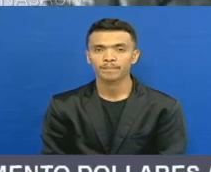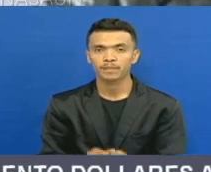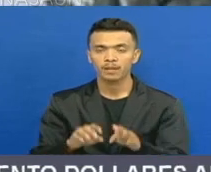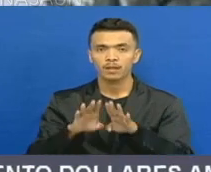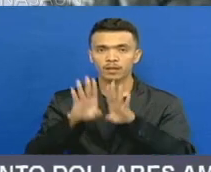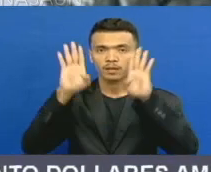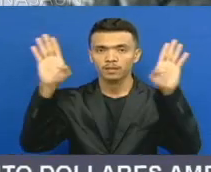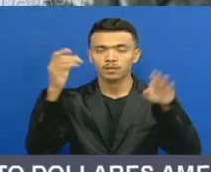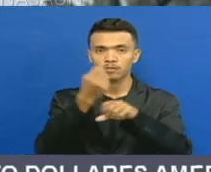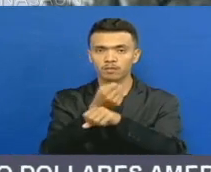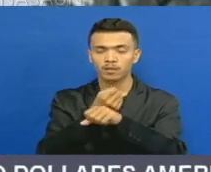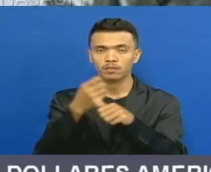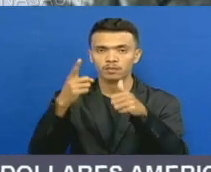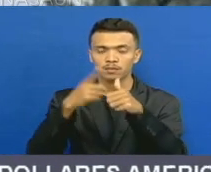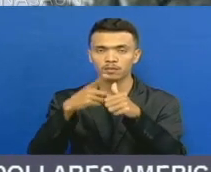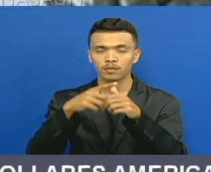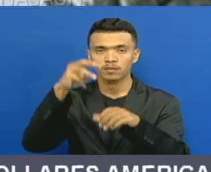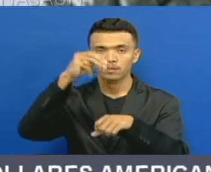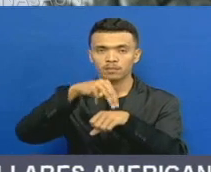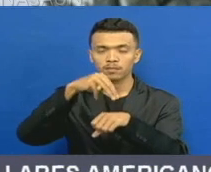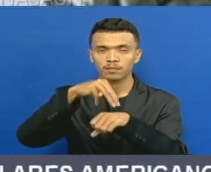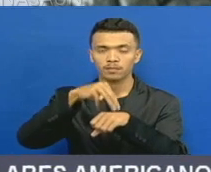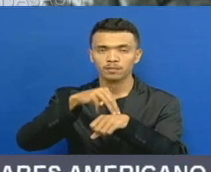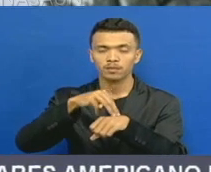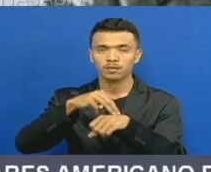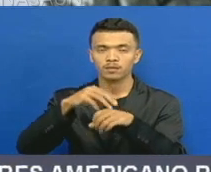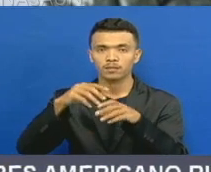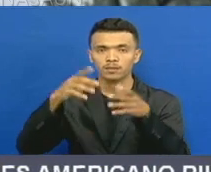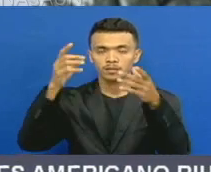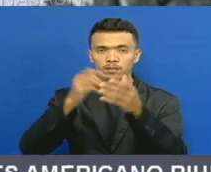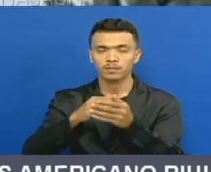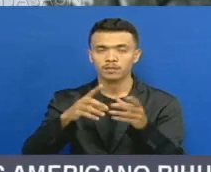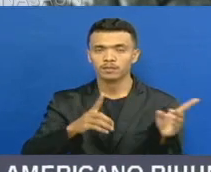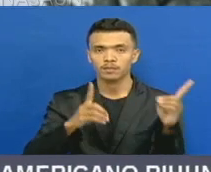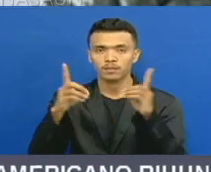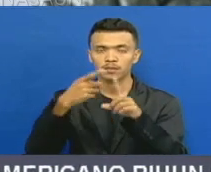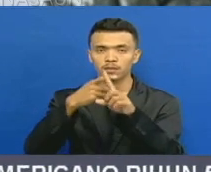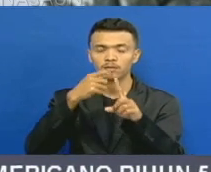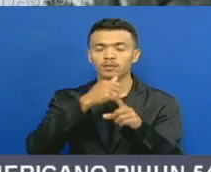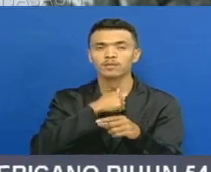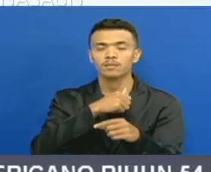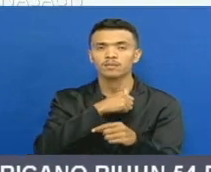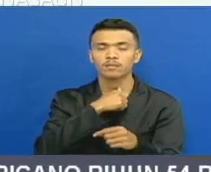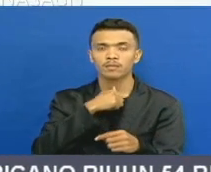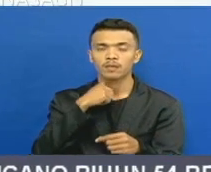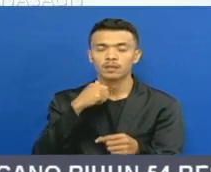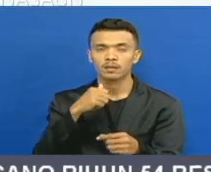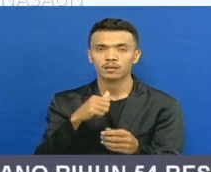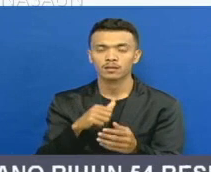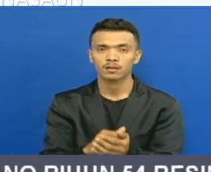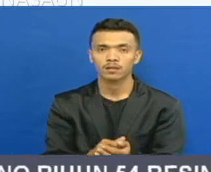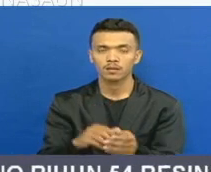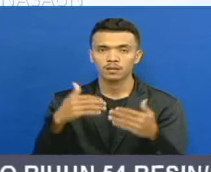Lançamento fato dahulu né a rua celebração missa eucaristia nebe presídio se padre paróquia Sámi Albino Marques.